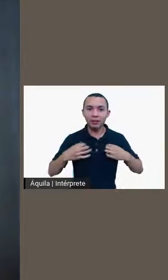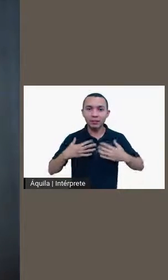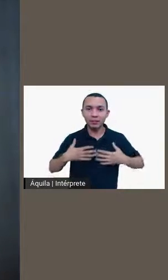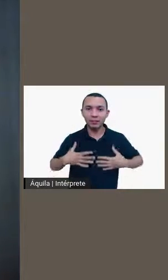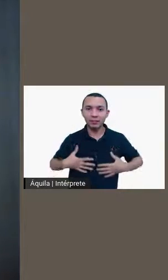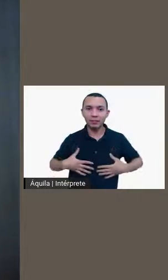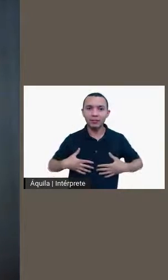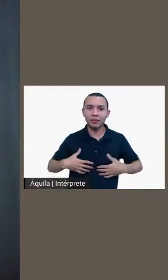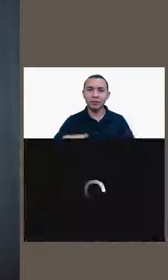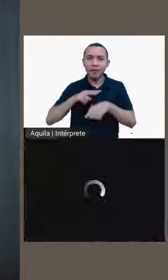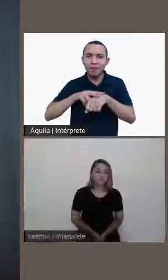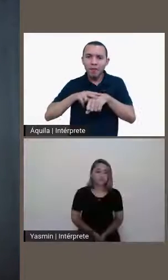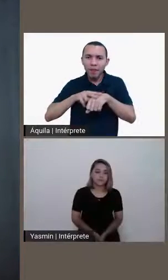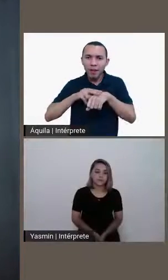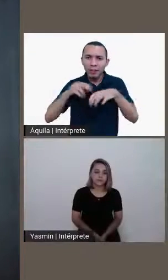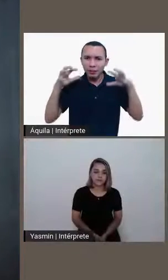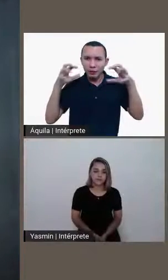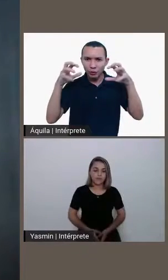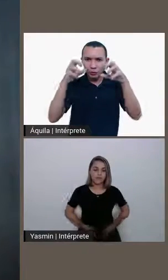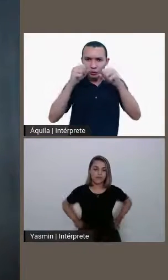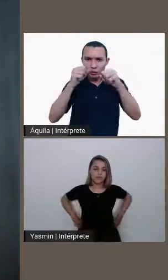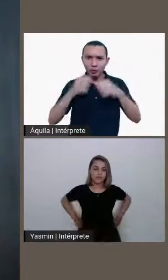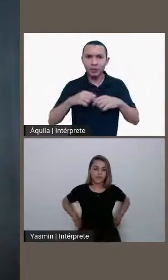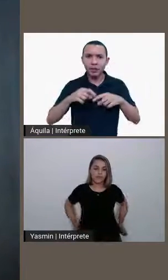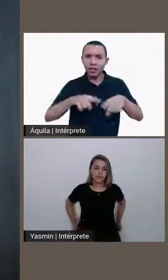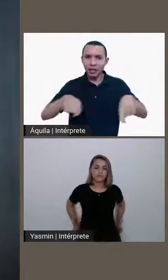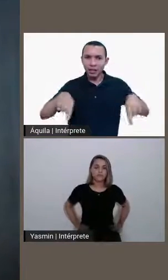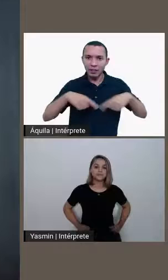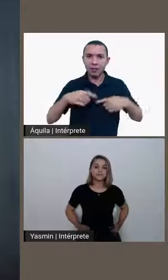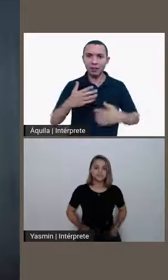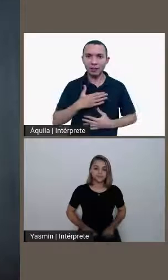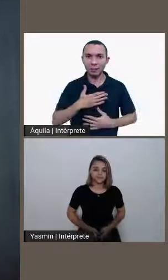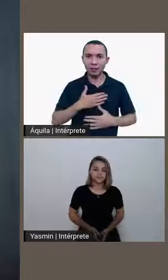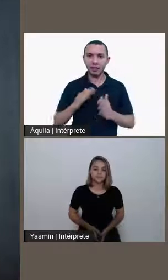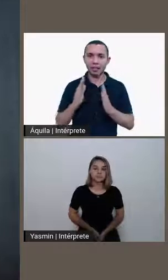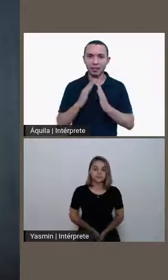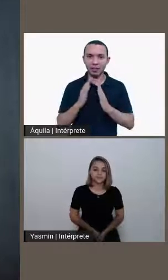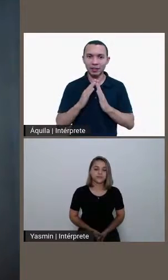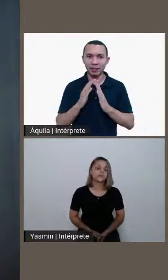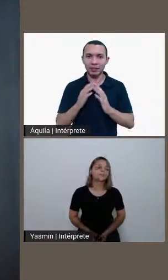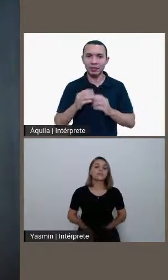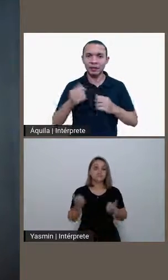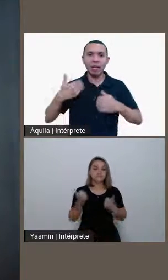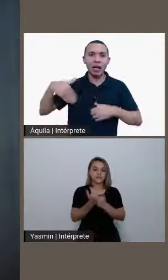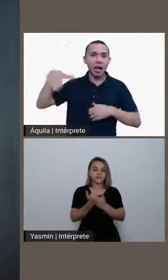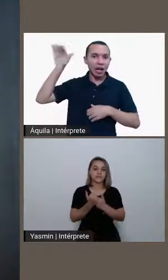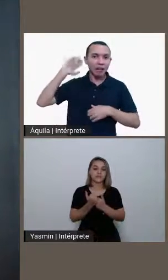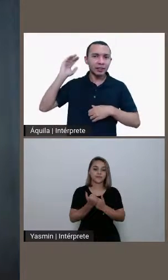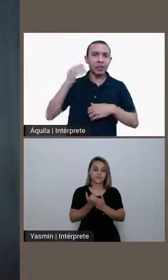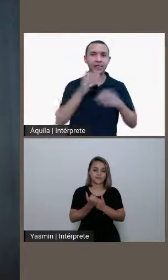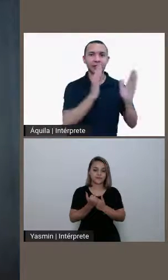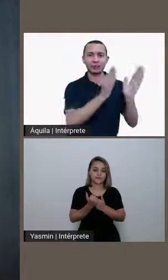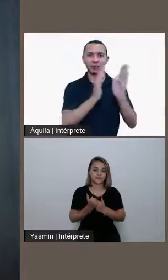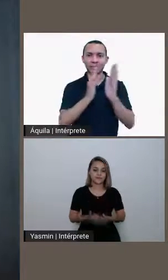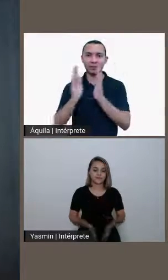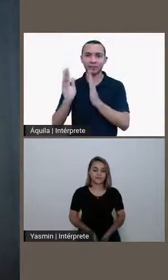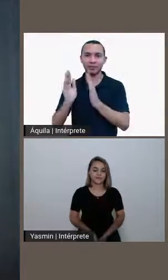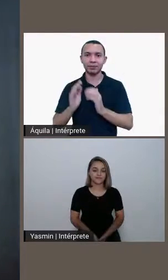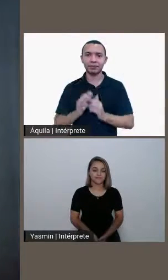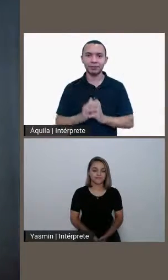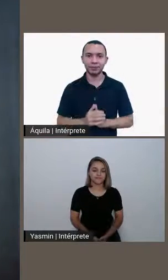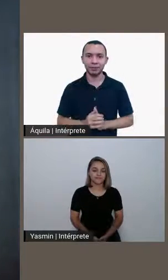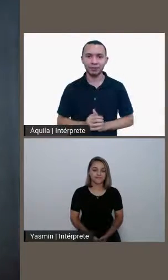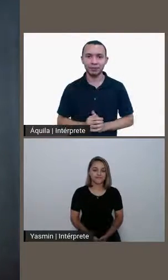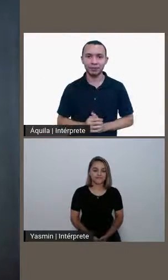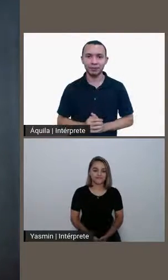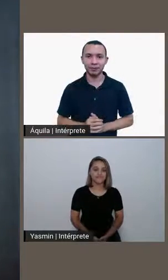verde escuro. Eu estou aqui na sala da minha casa, com uma estante de livros ao fundo. O meu gato já apareceu